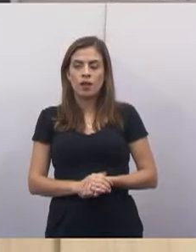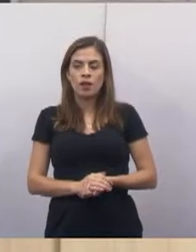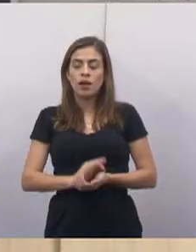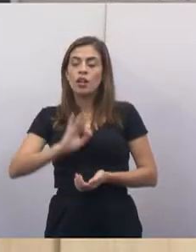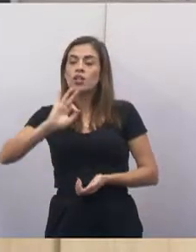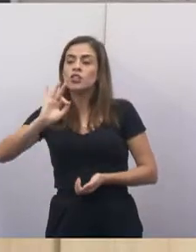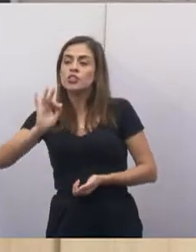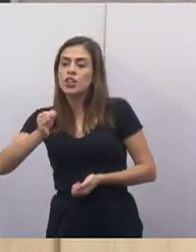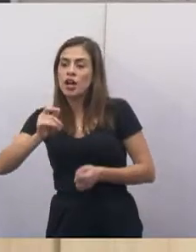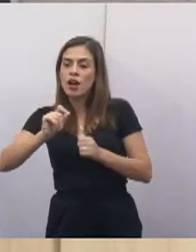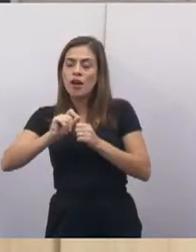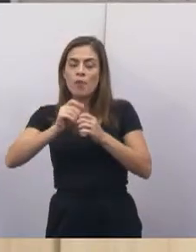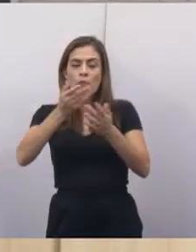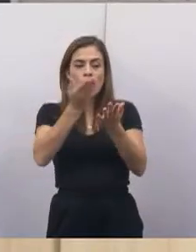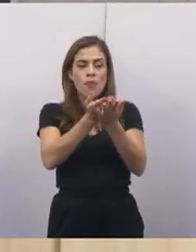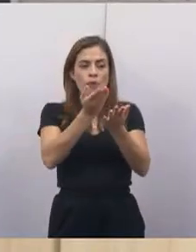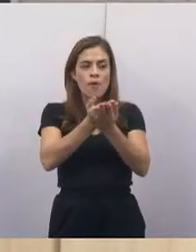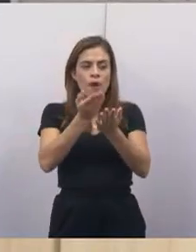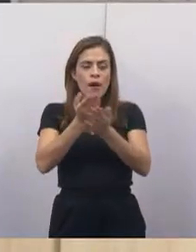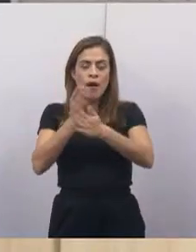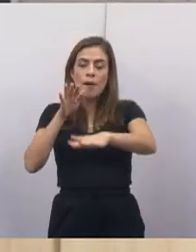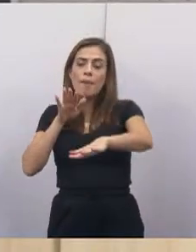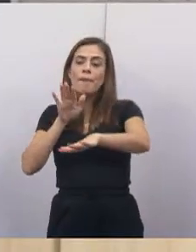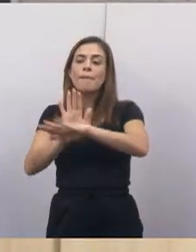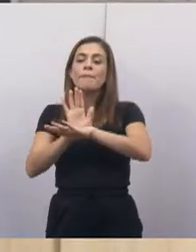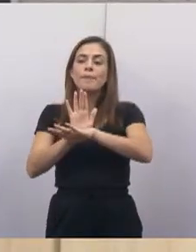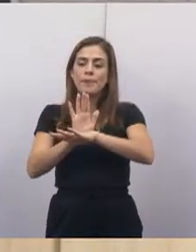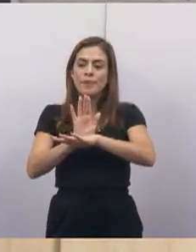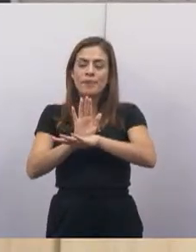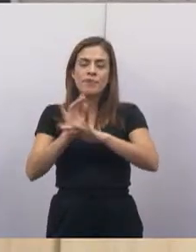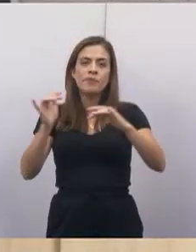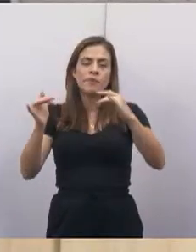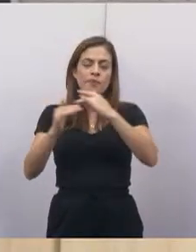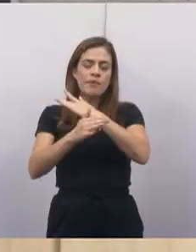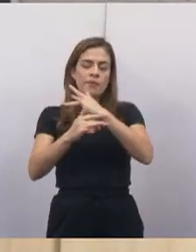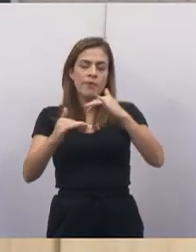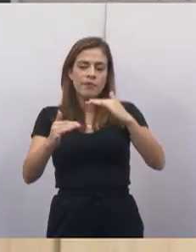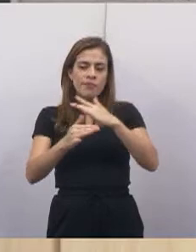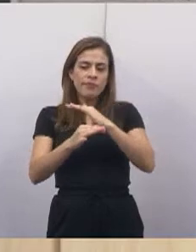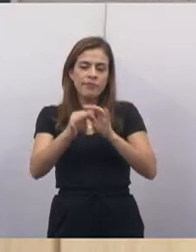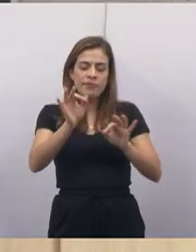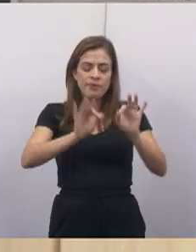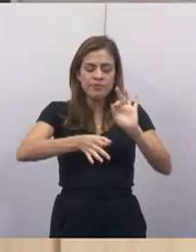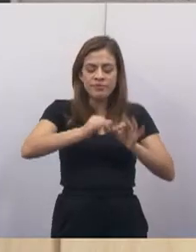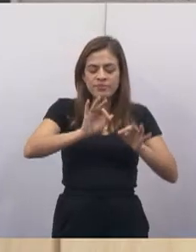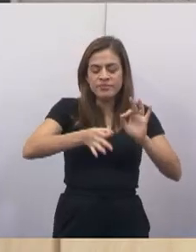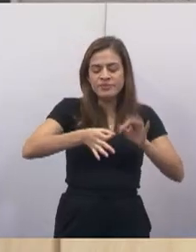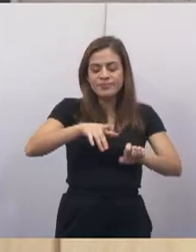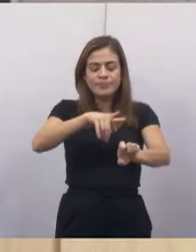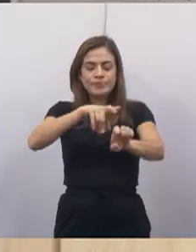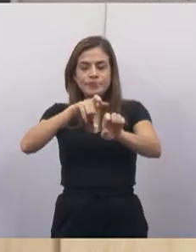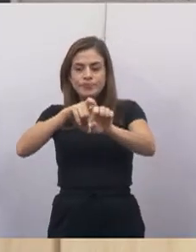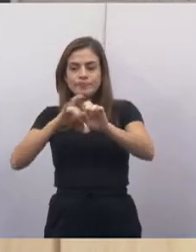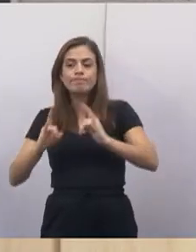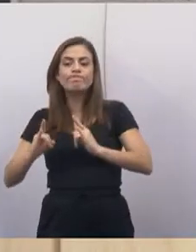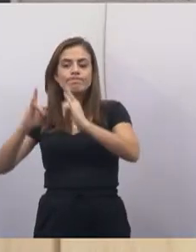foi realizado estudo de impacto no trânsito para a inauguração do referido empreendimento imobiliário,